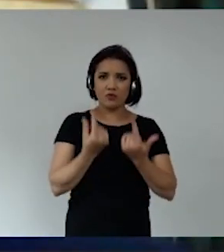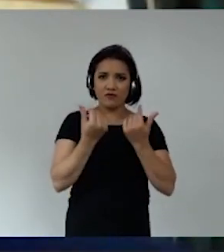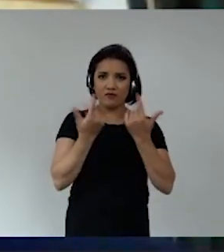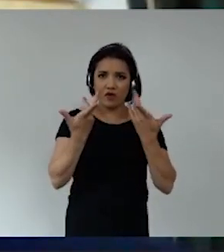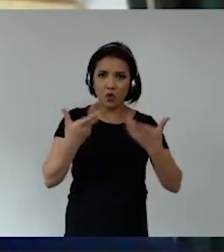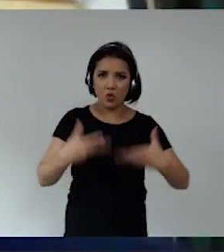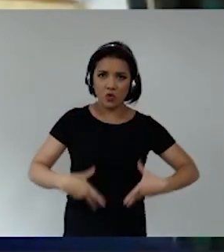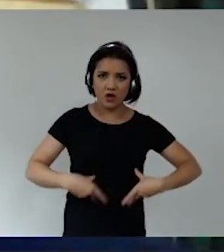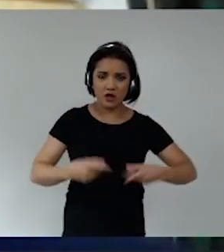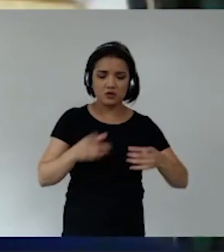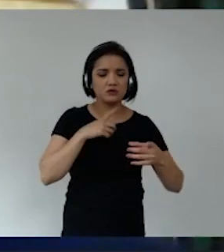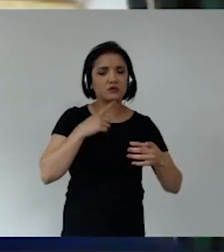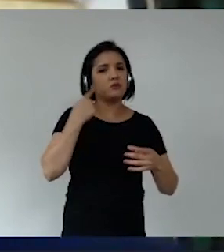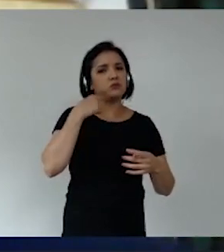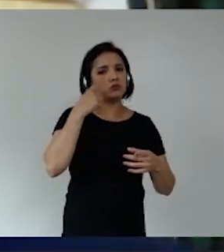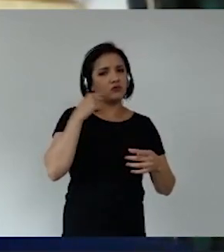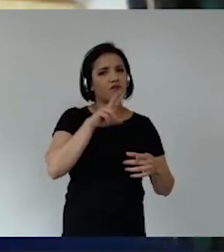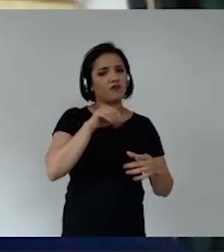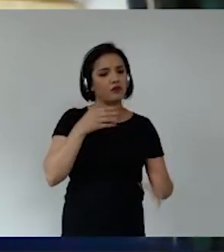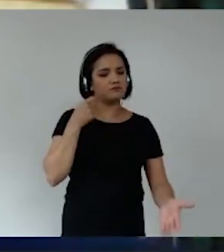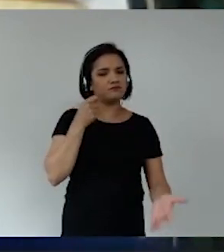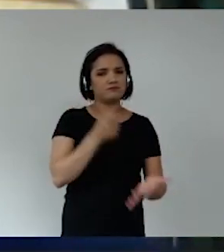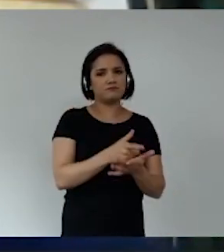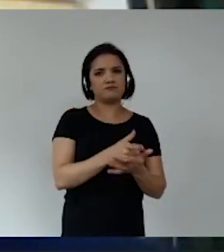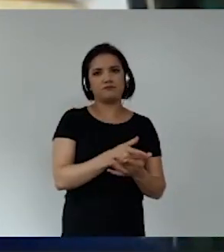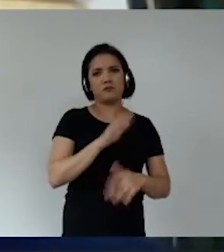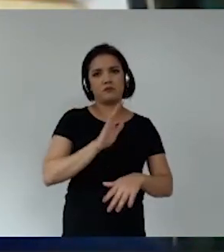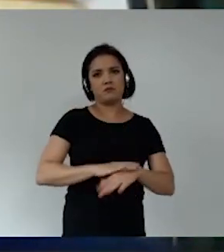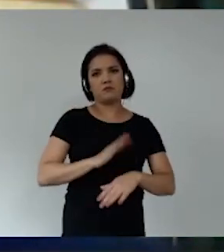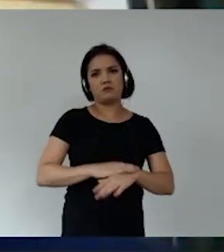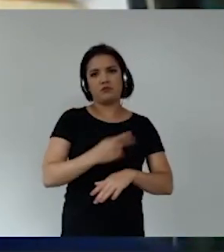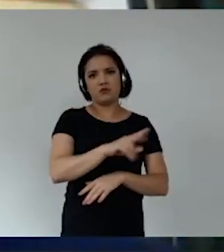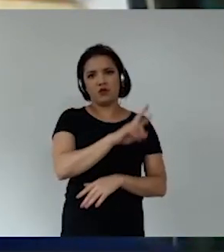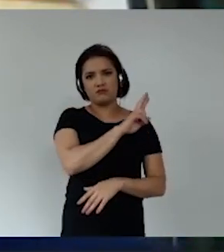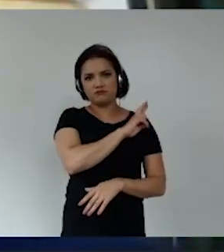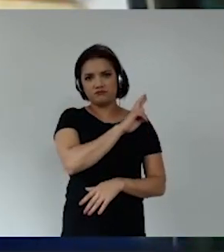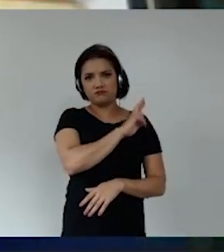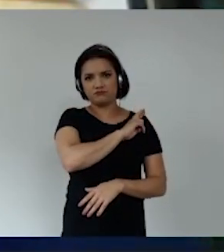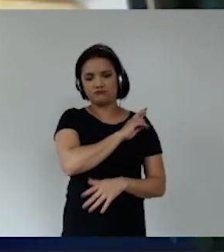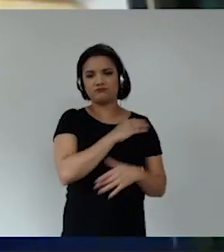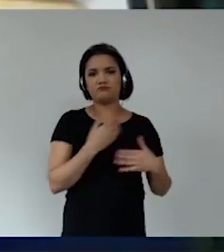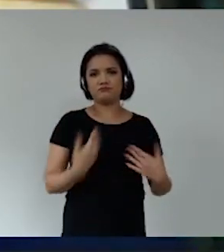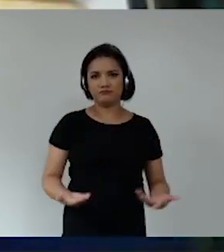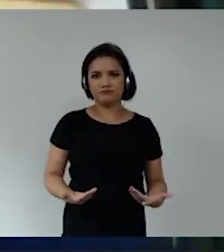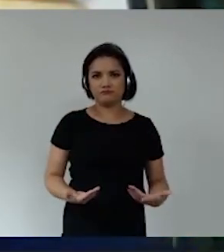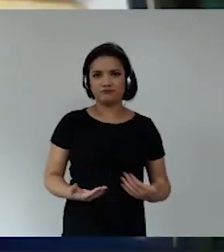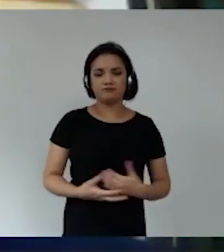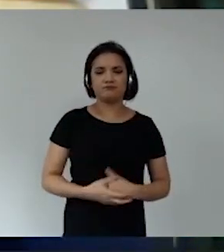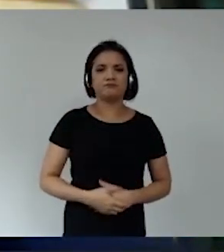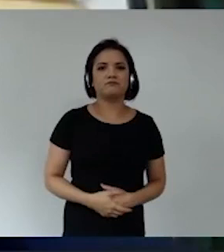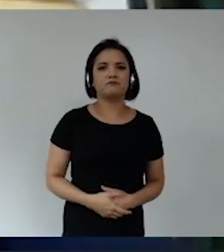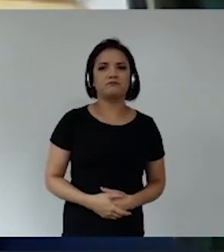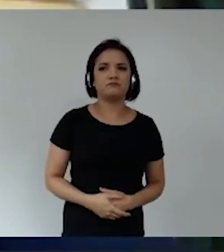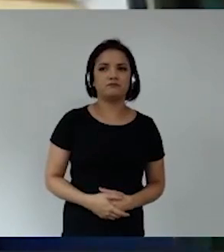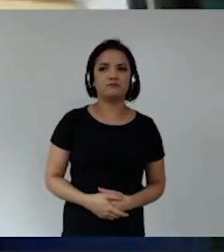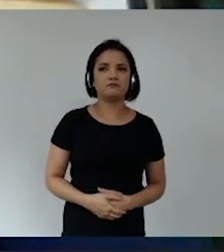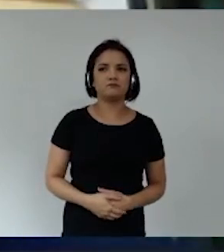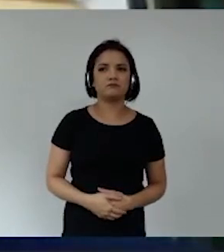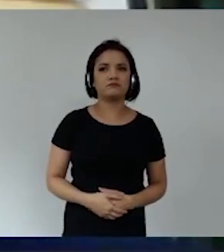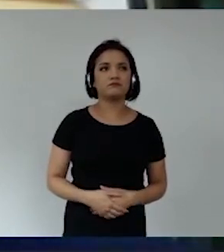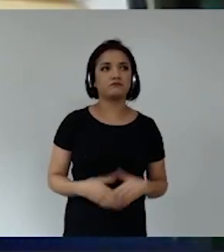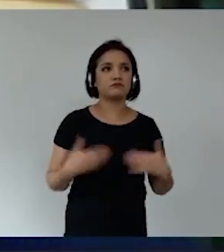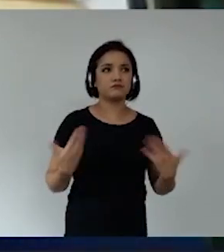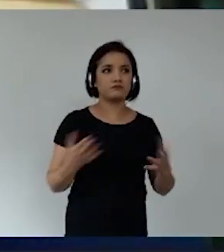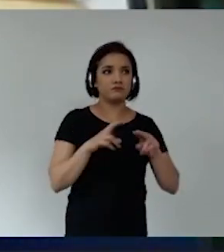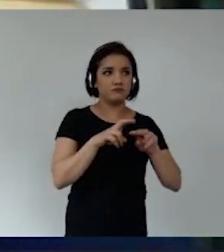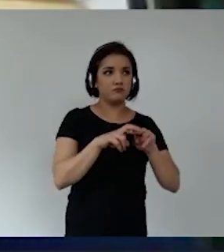e honorários de sucumbenciais, caso recorra da sentença e venha a ser vencedora. Com